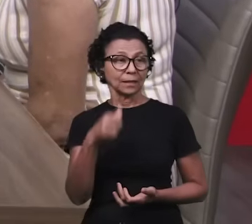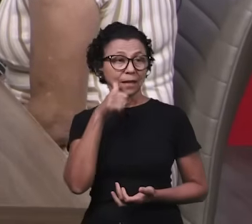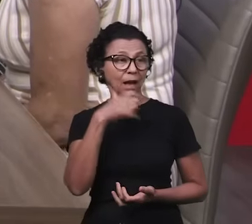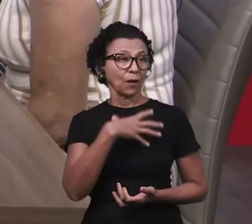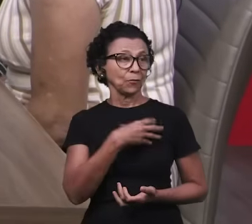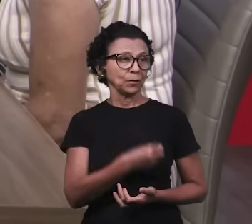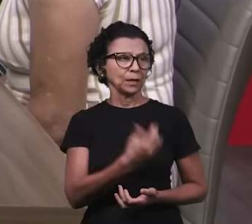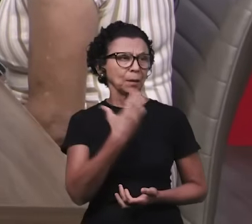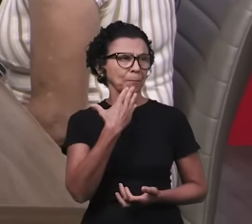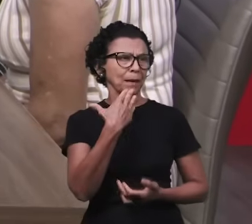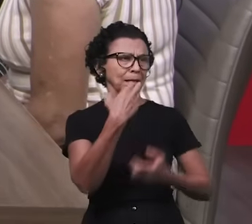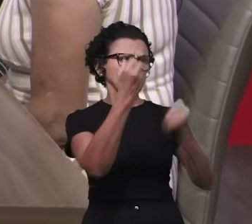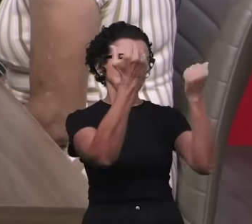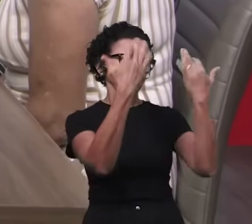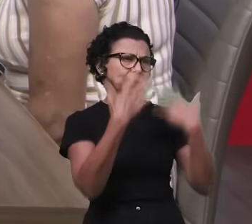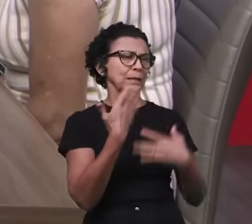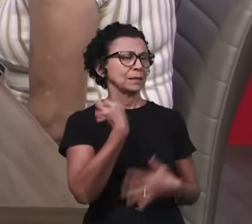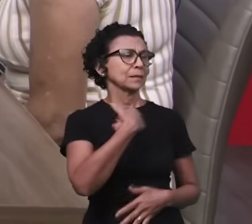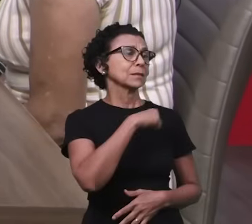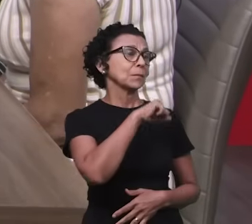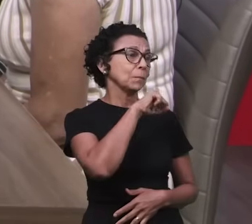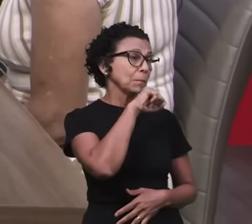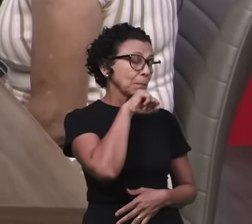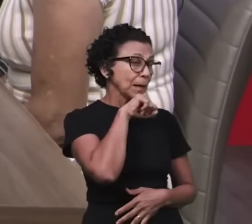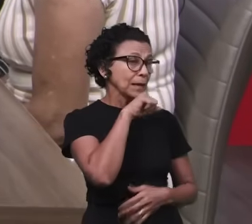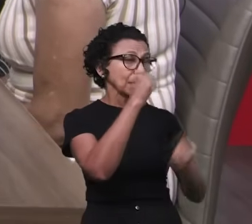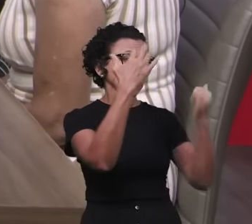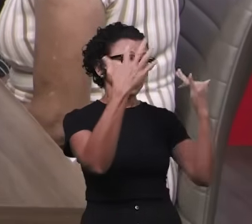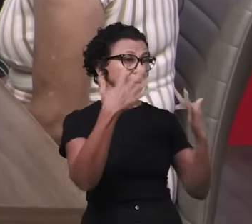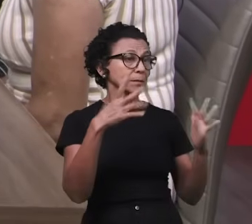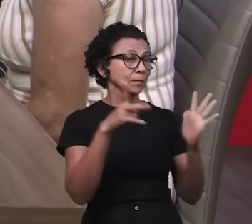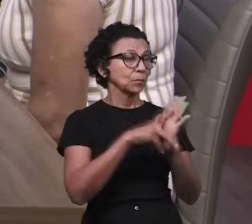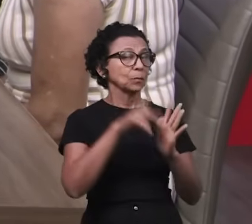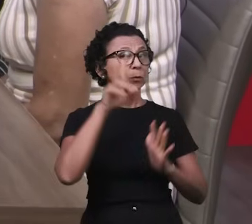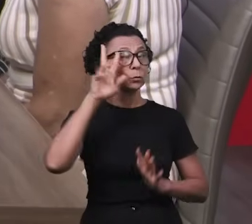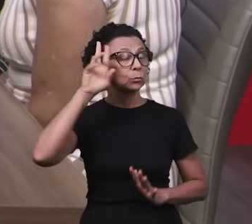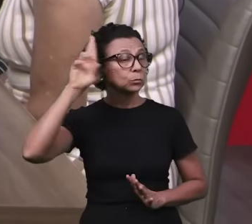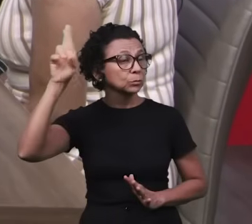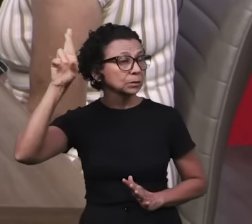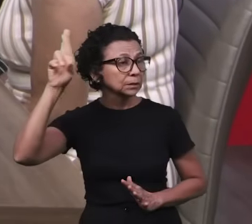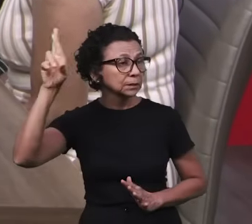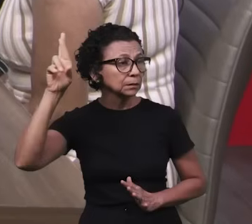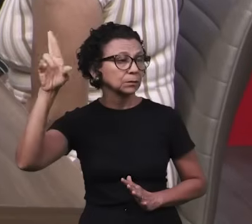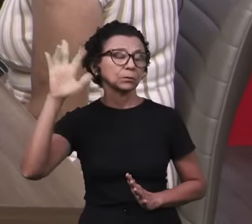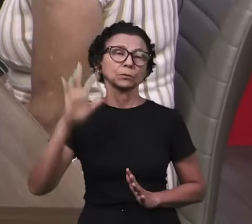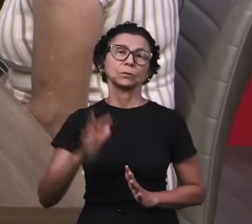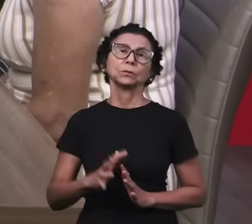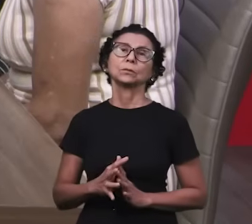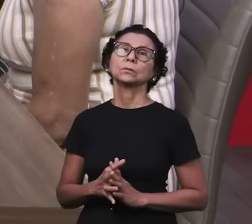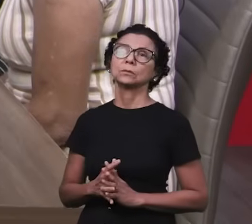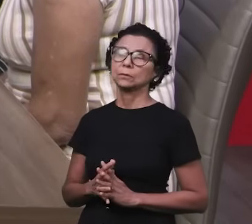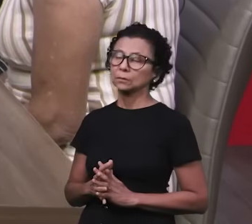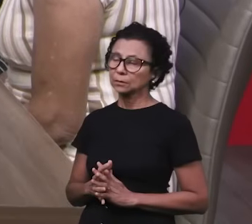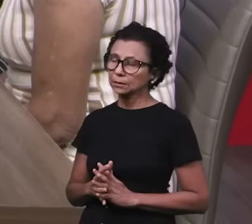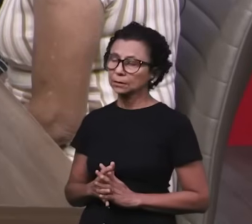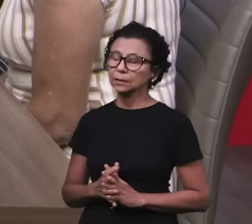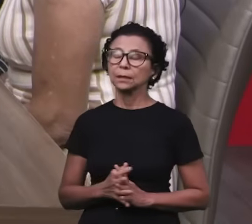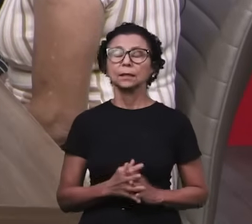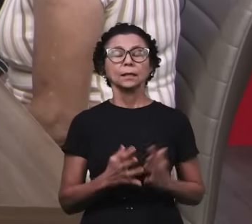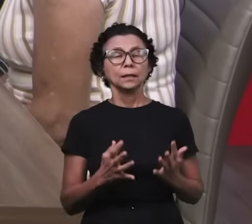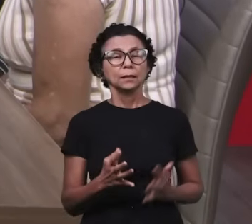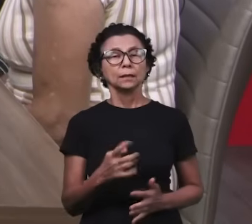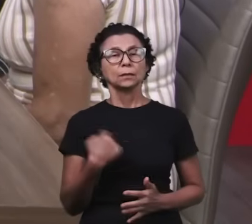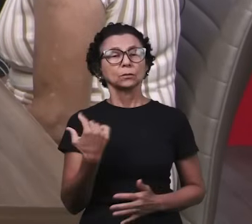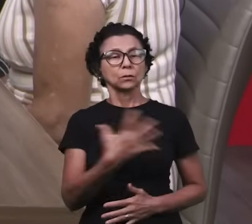pais dão a bênção, que é a bênção do Senhor, que é o princípio bíblico, né, pastor? Exato. E isso ensina os nossos